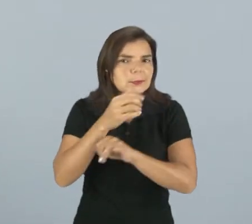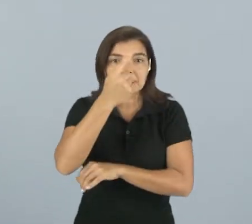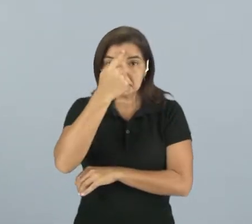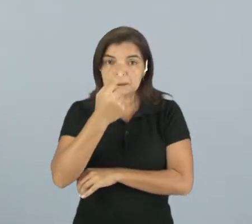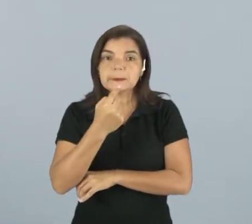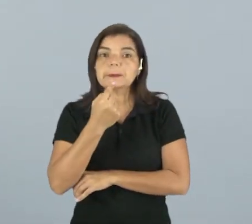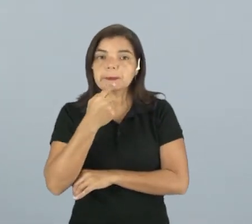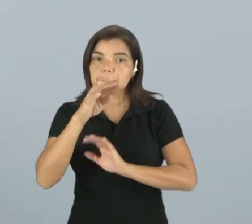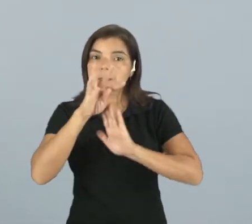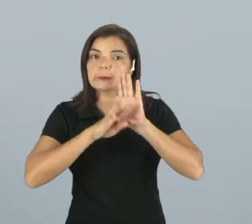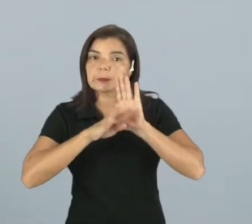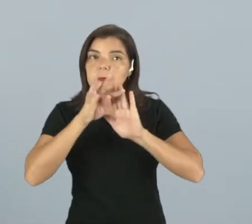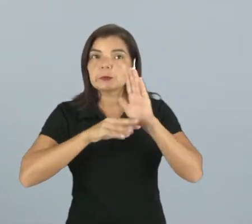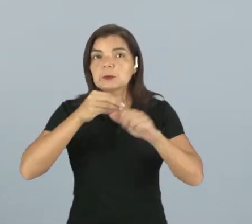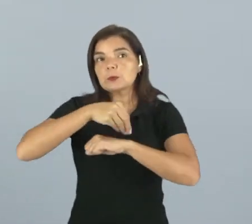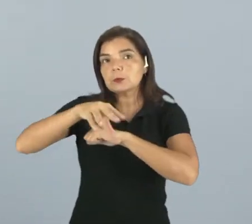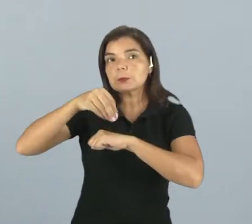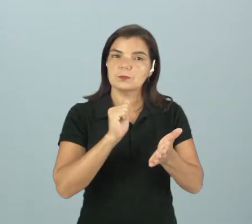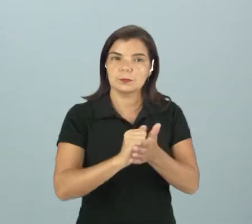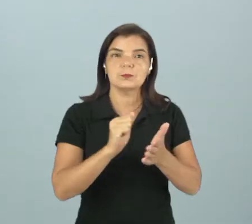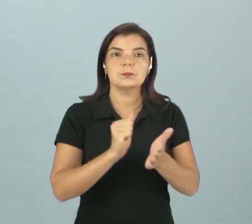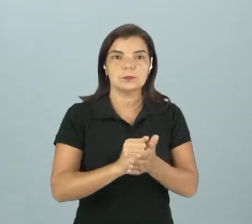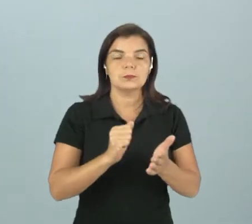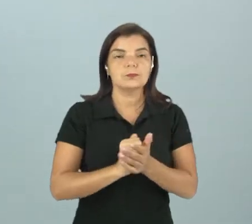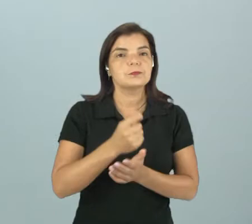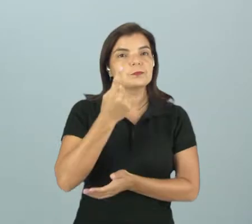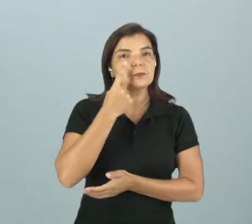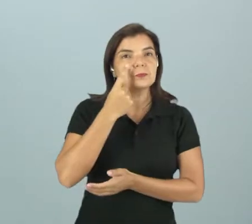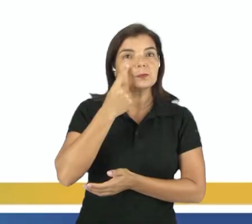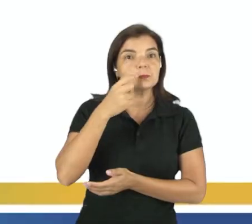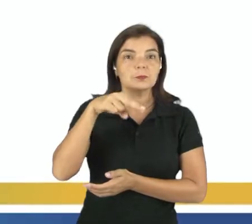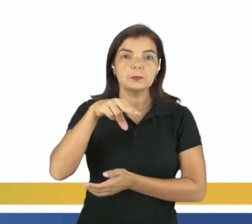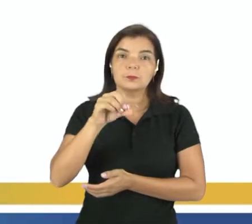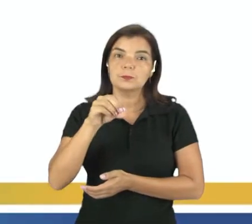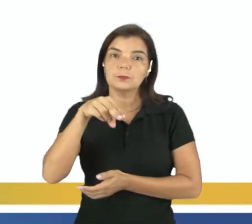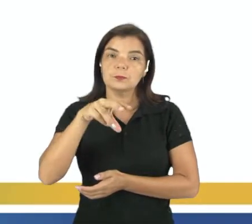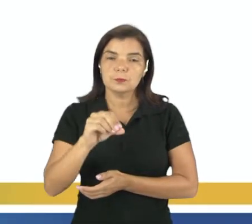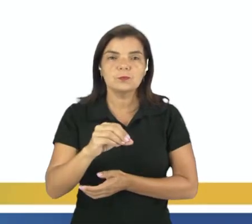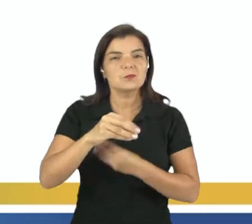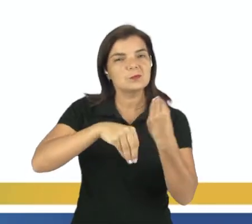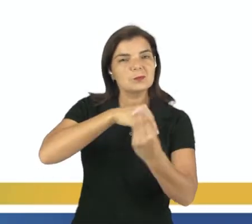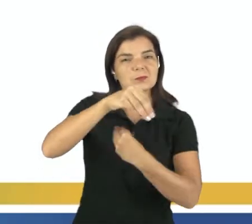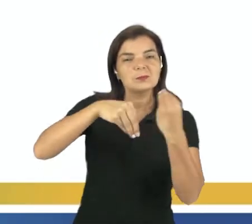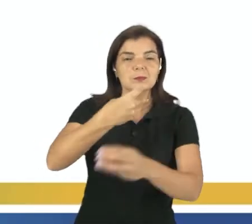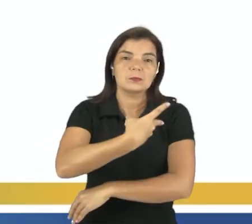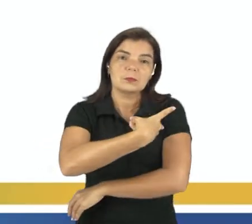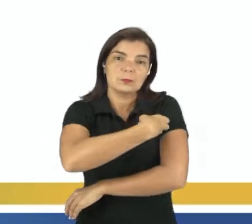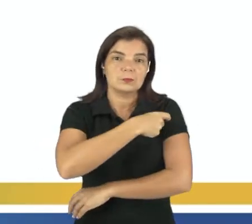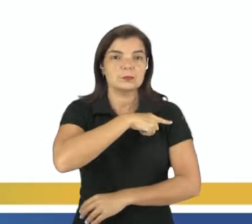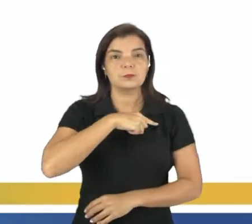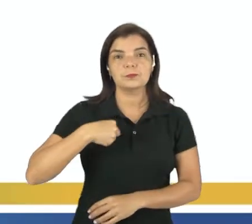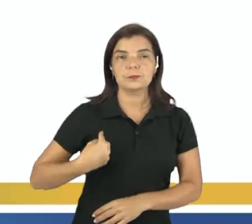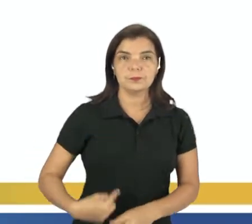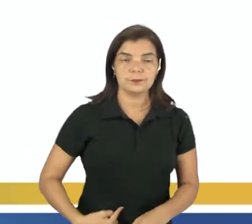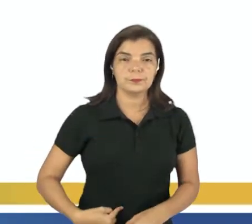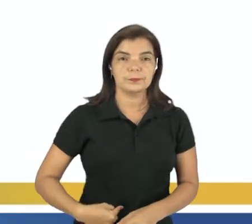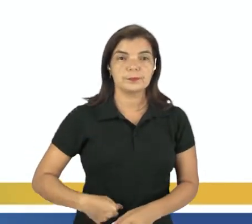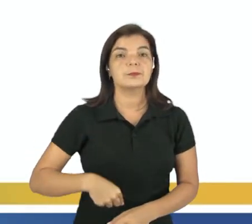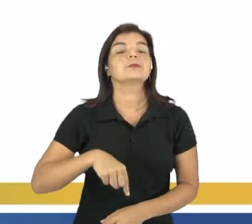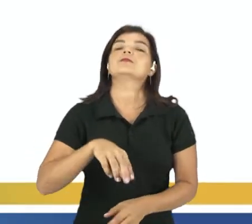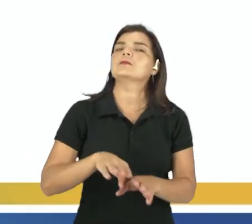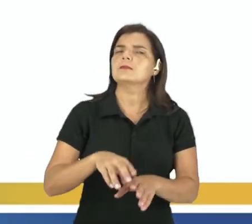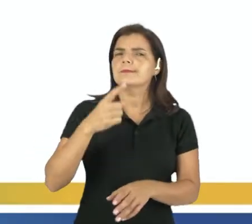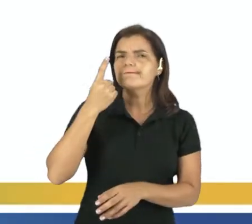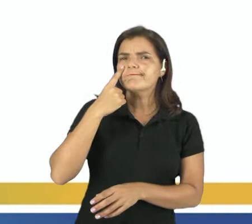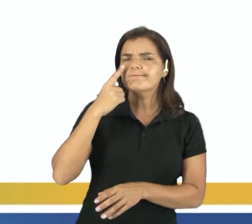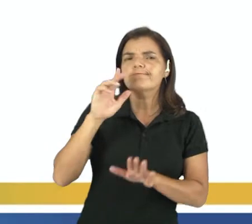imagem e o texto que é veiculado? Olha aí o nanochip que virá misturado na vacina da China. Esgane-se